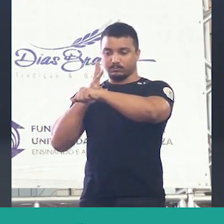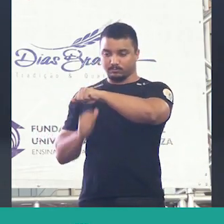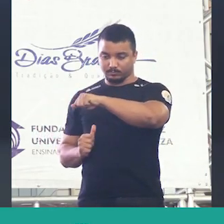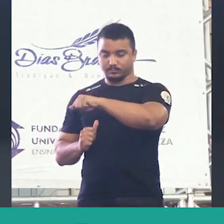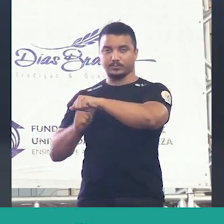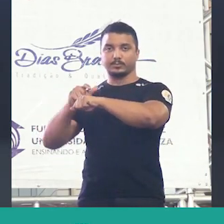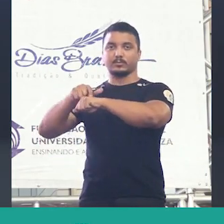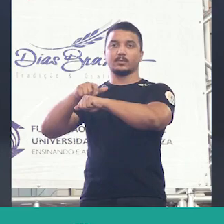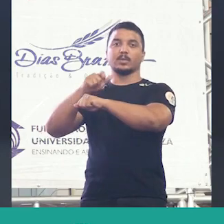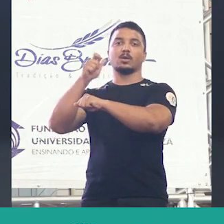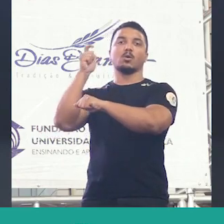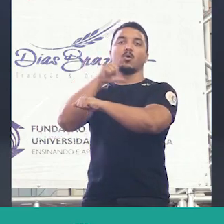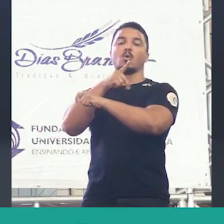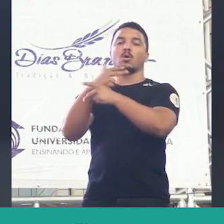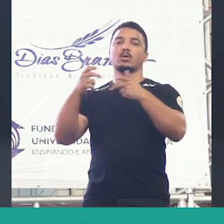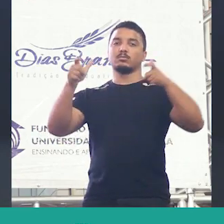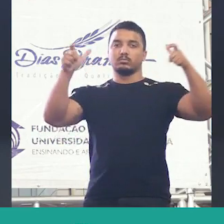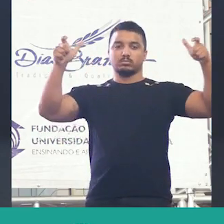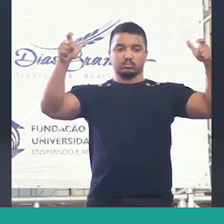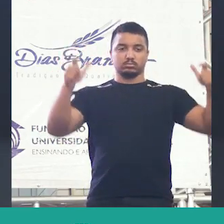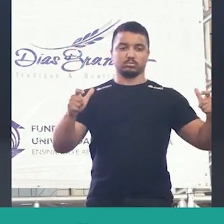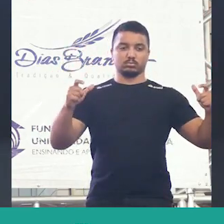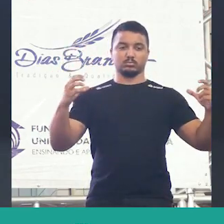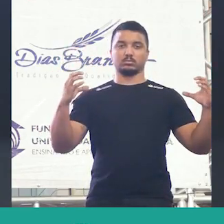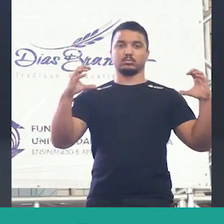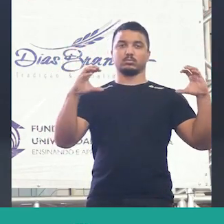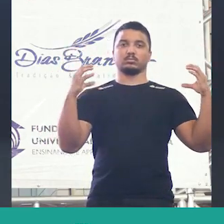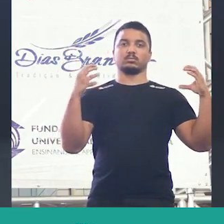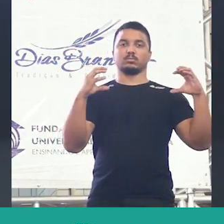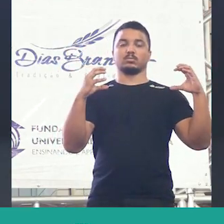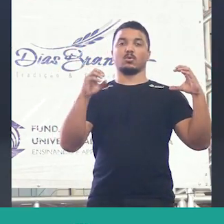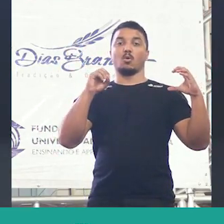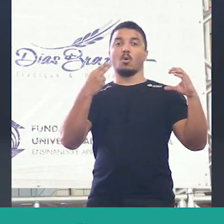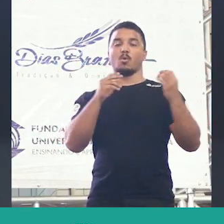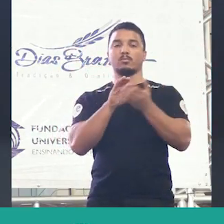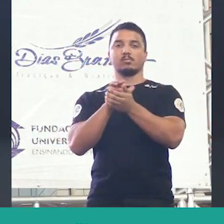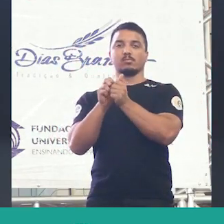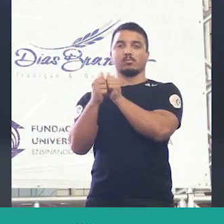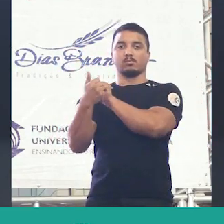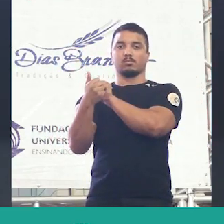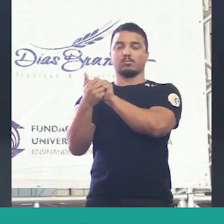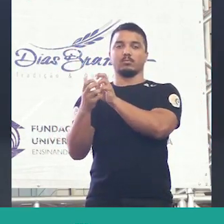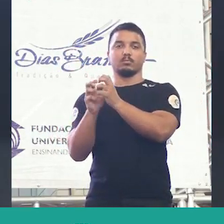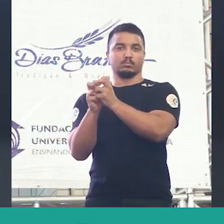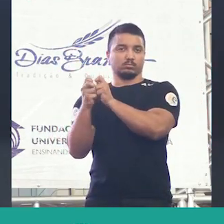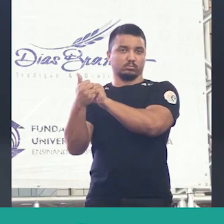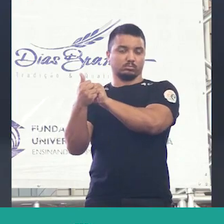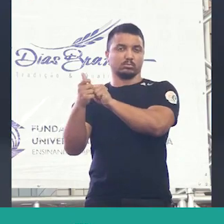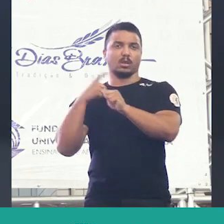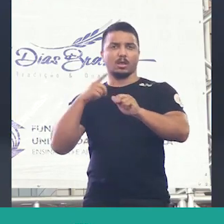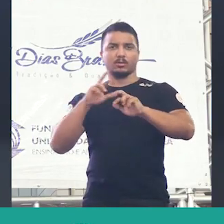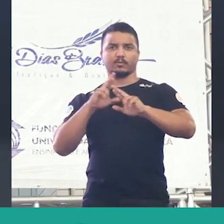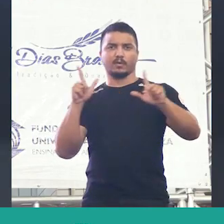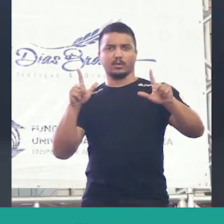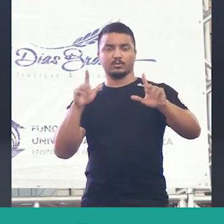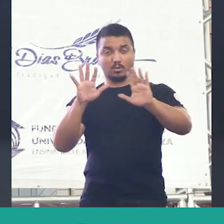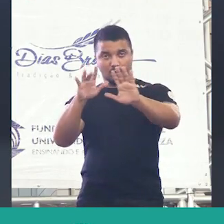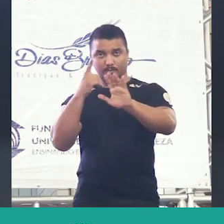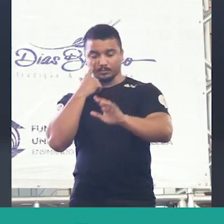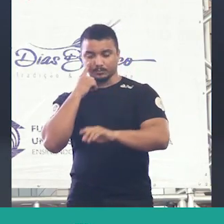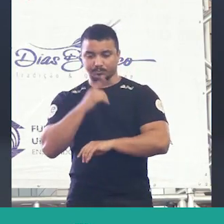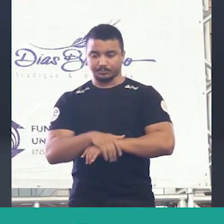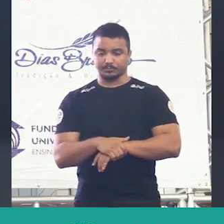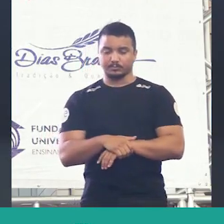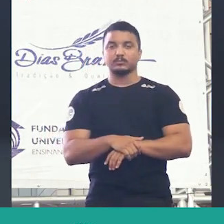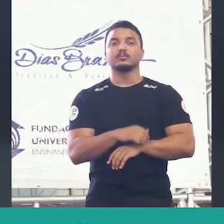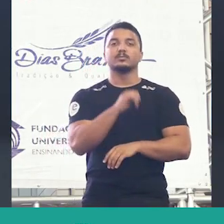regulares forem postos em diferentes posições ou forem distorcidos, amassados, é diferente, pessoal, presta